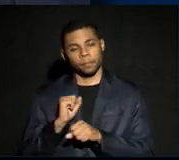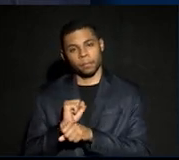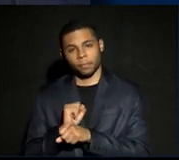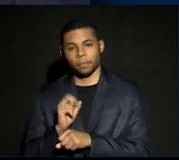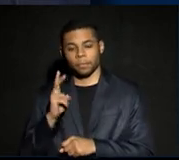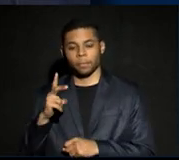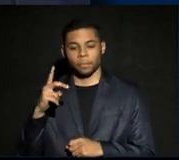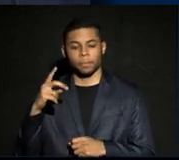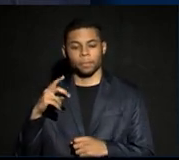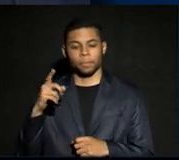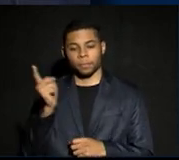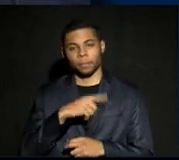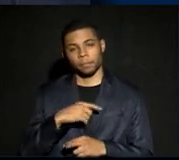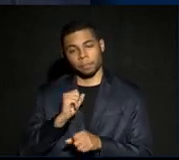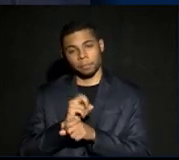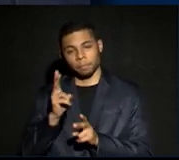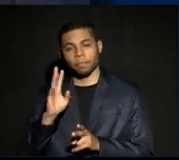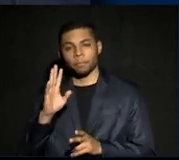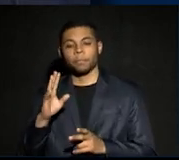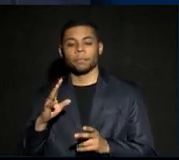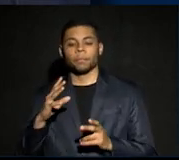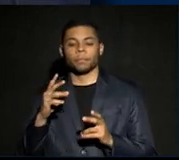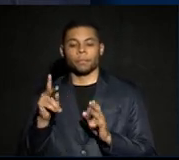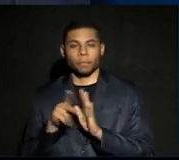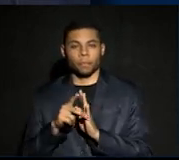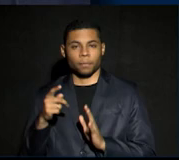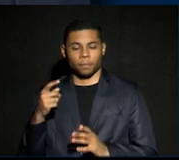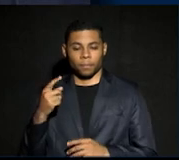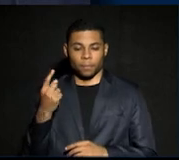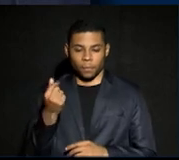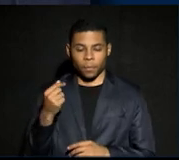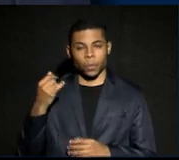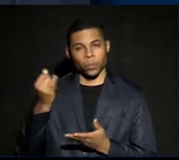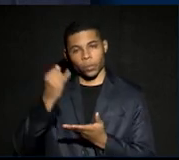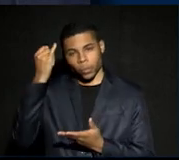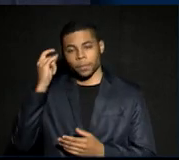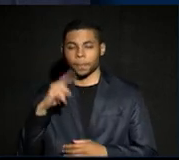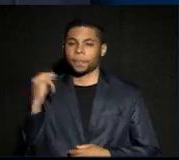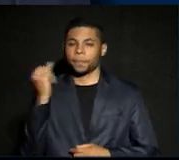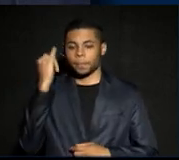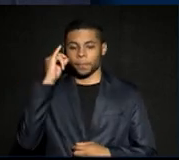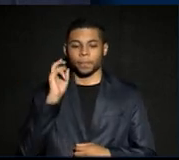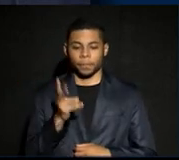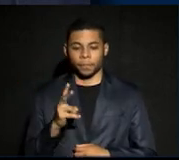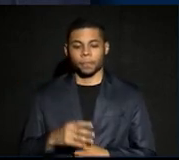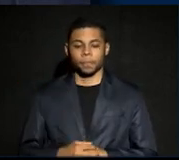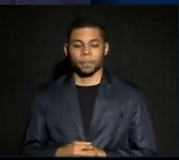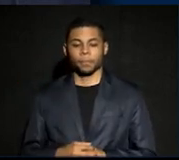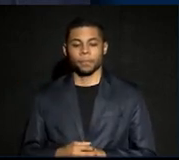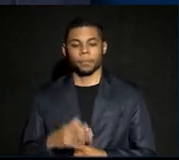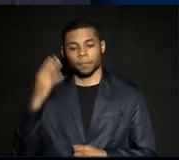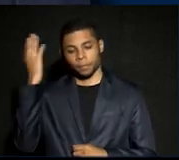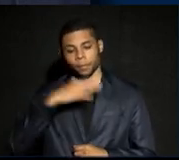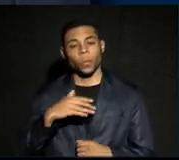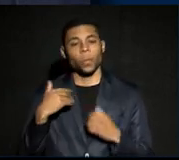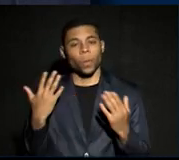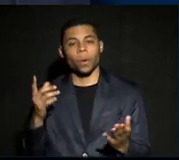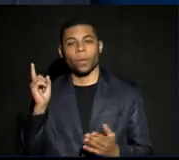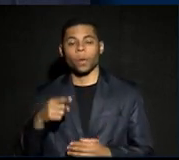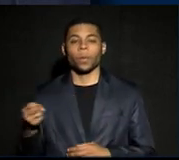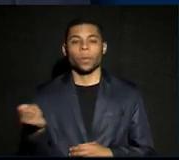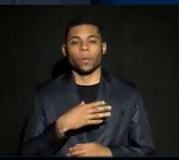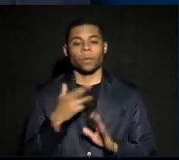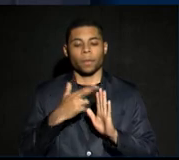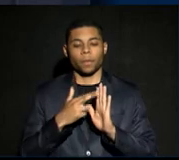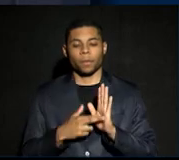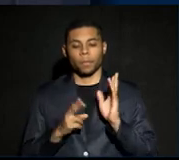política monetária faça o efeito esperado. Agora, de política fiscal, curva de juros, é importantíssimo o sinal de qual será a nova